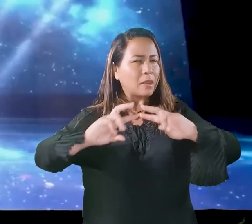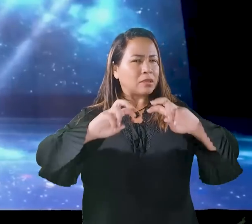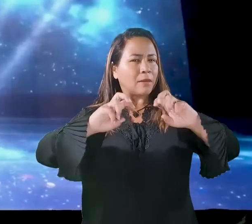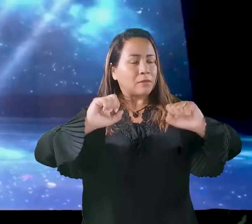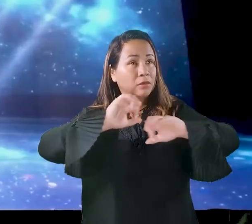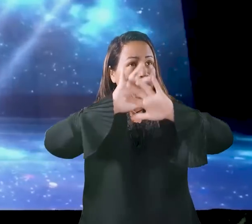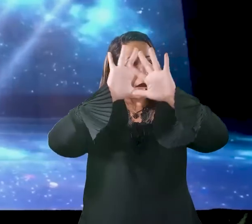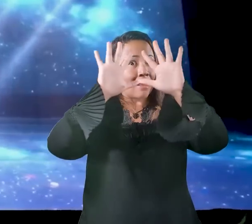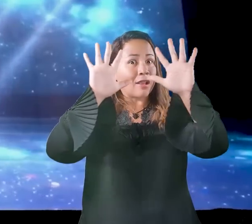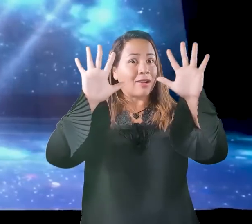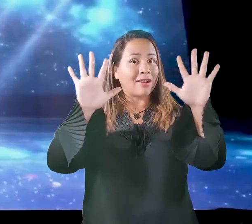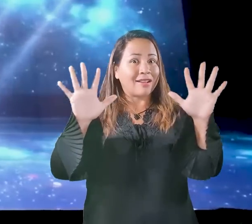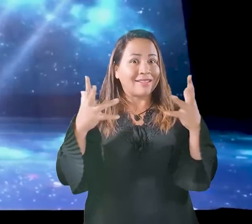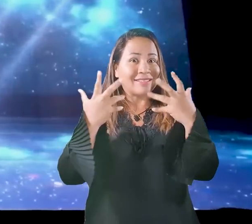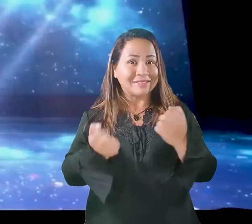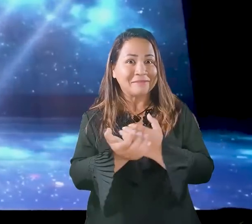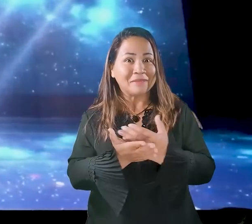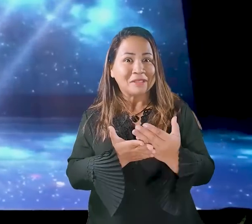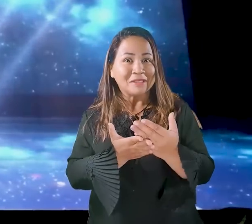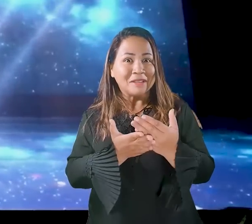nós vamos começar a limpar